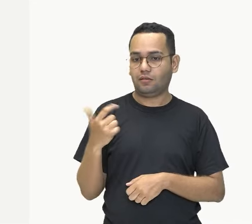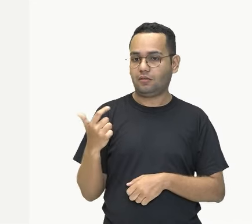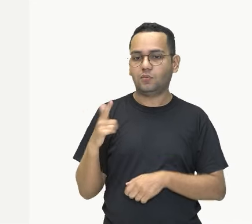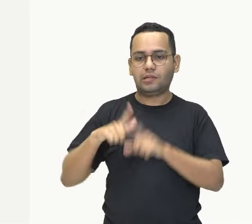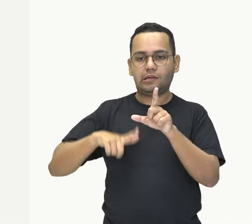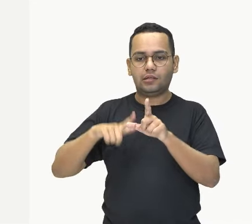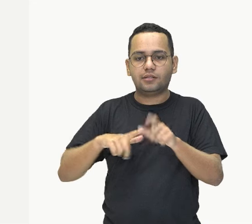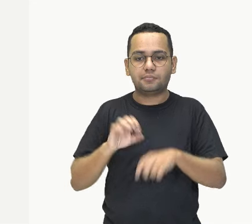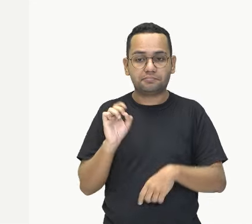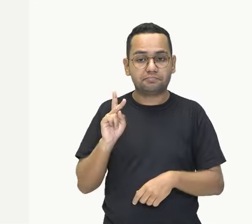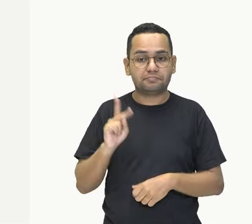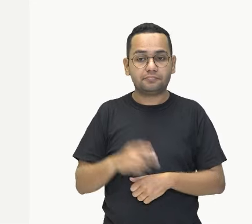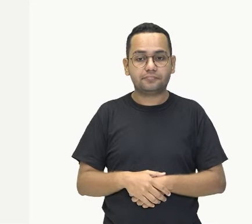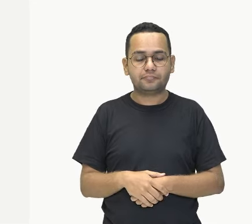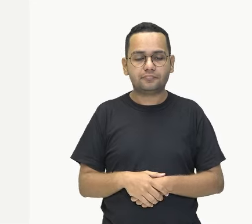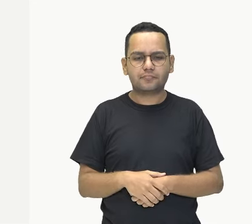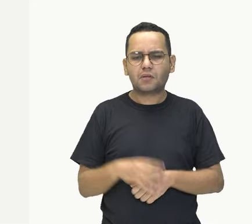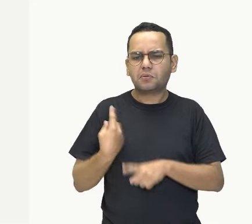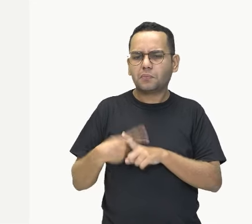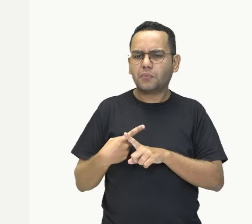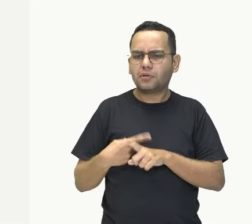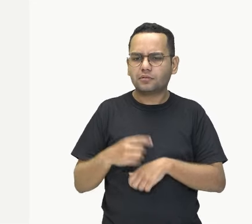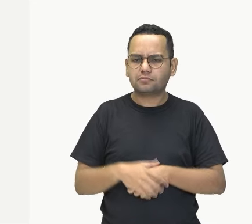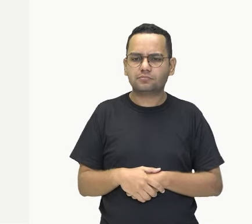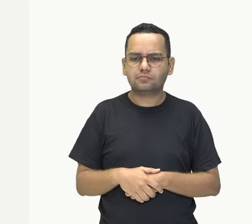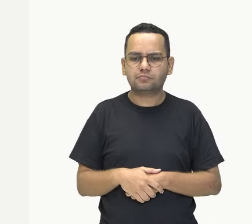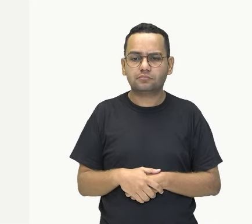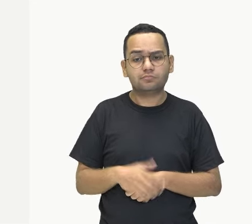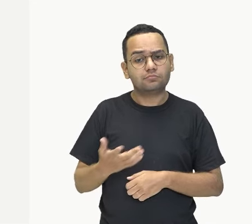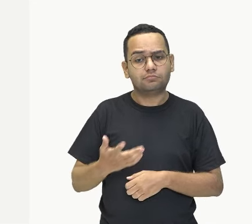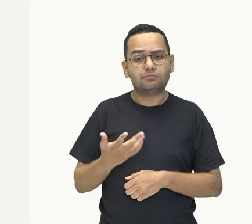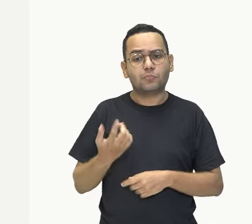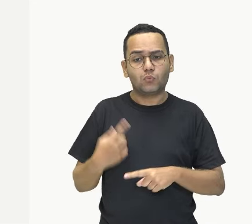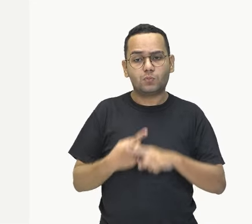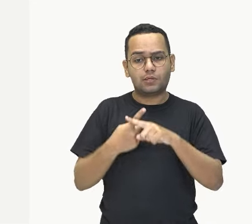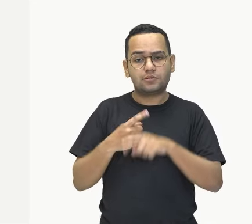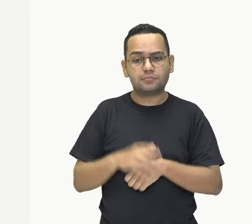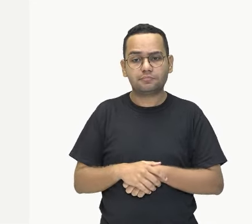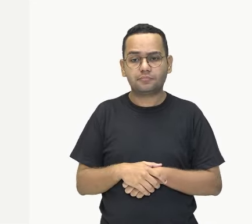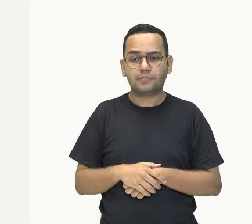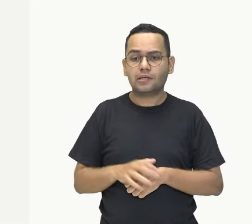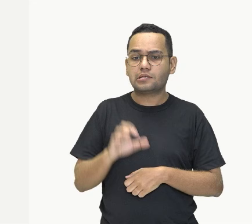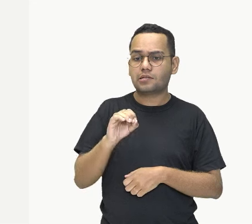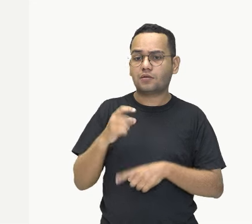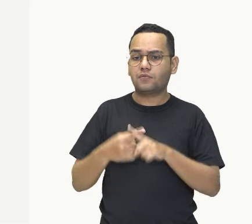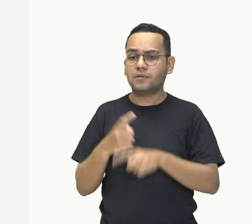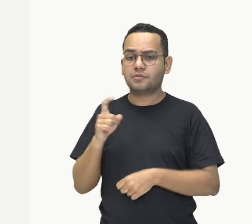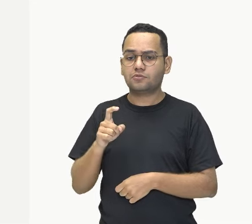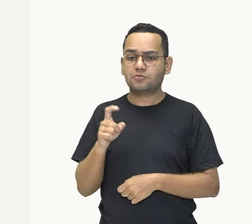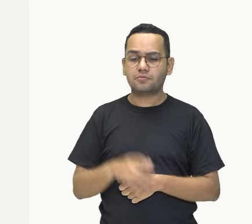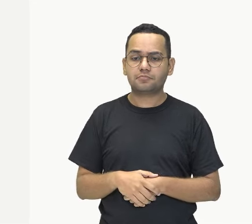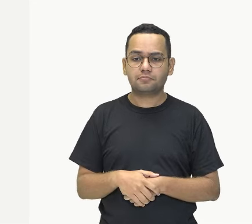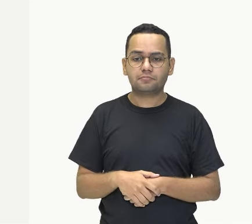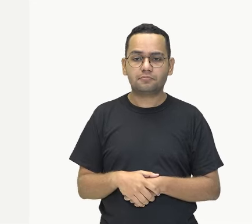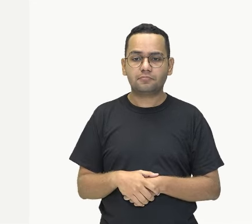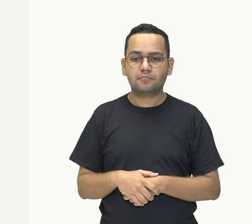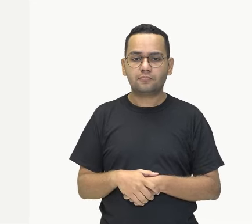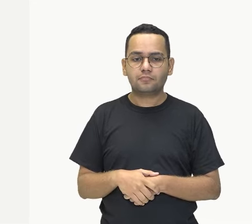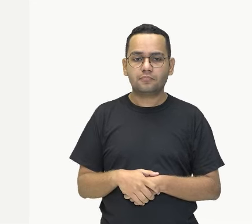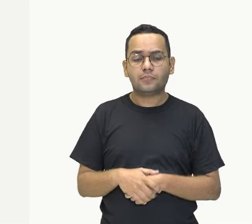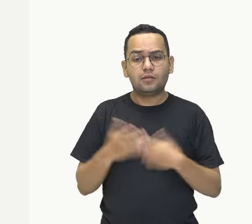literal, tá? Por quê? Porque aqui é uma multiplicação. 0 vezes x, todo número multiplicado